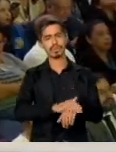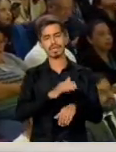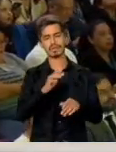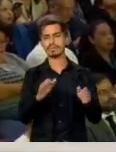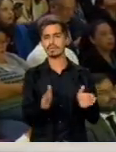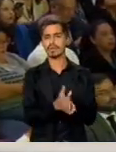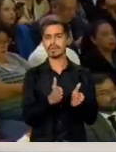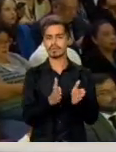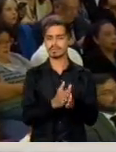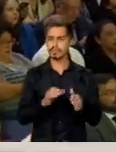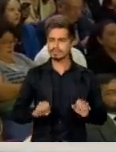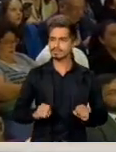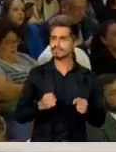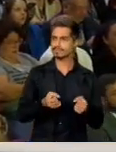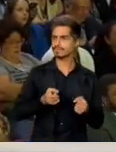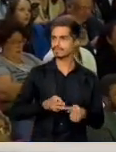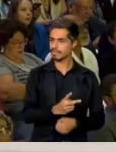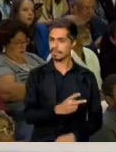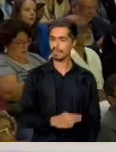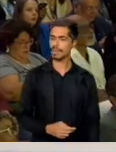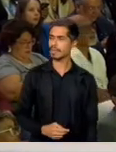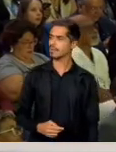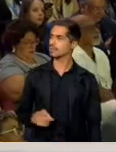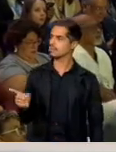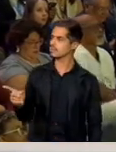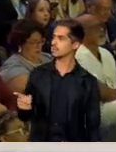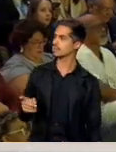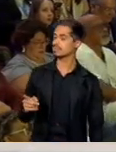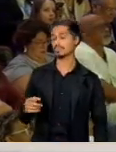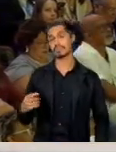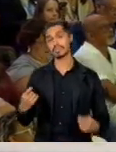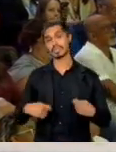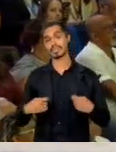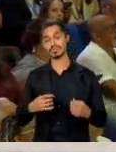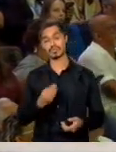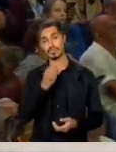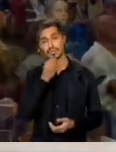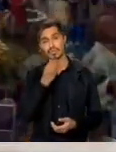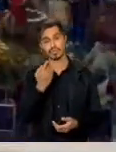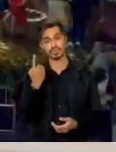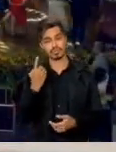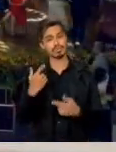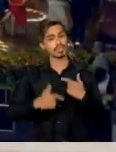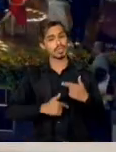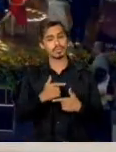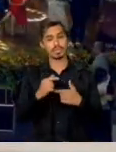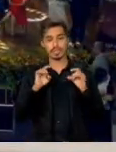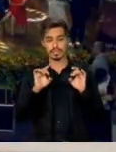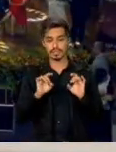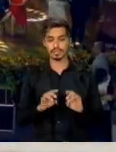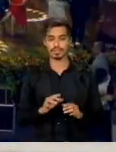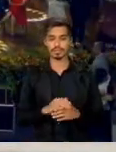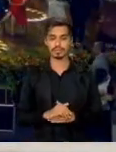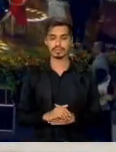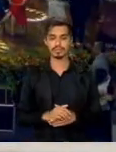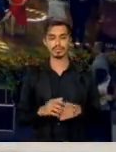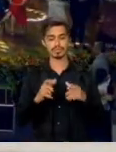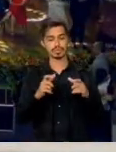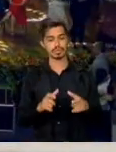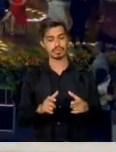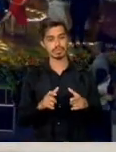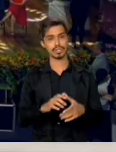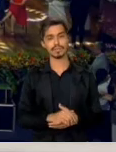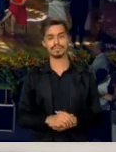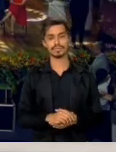se mantém esse compromisso, o senhor tinha que fazer, obviamente, um trabalho especial nos